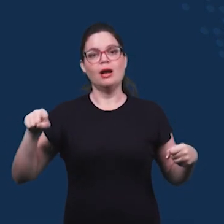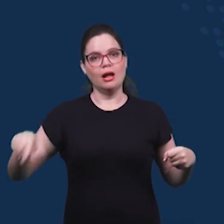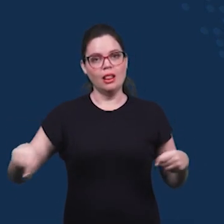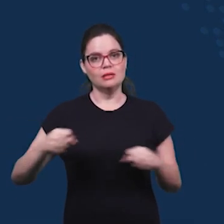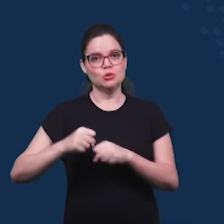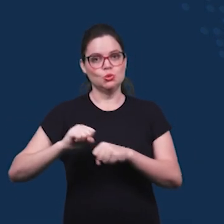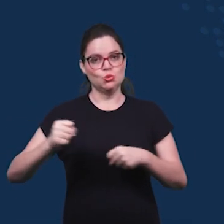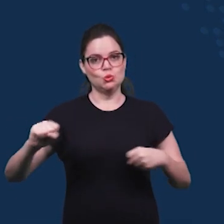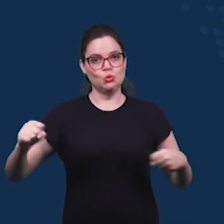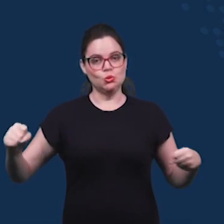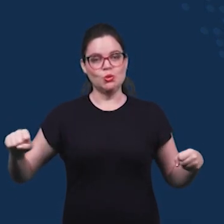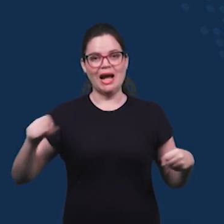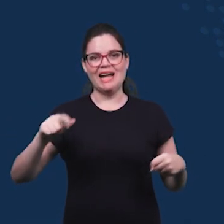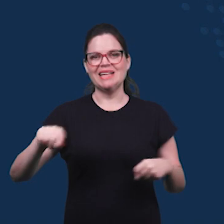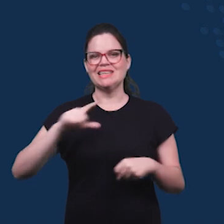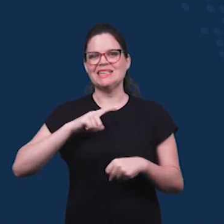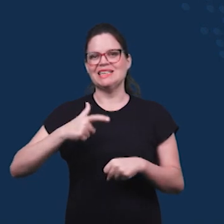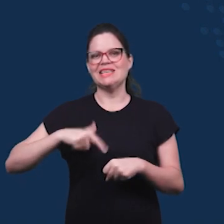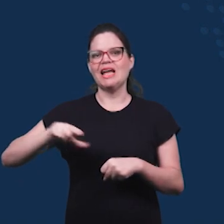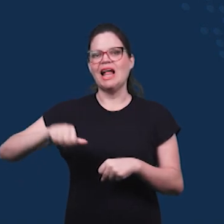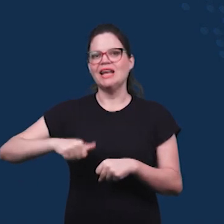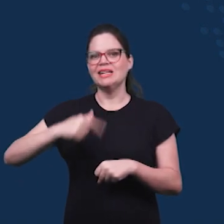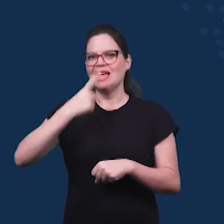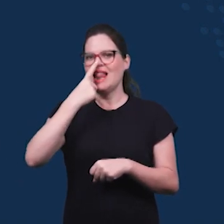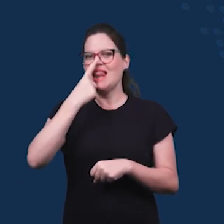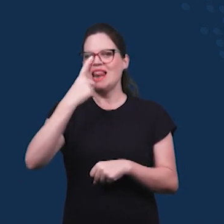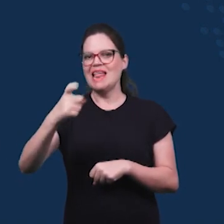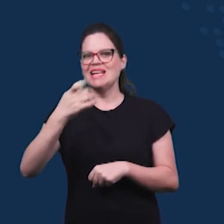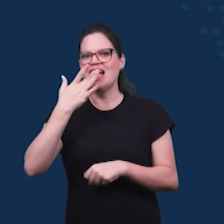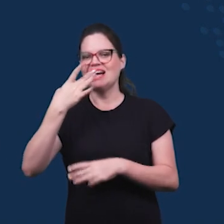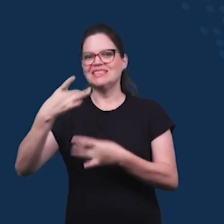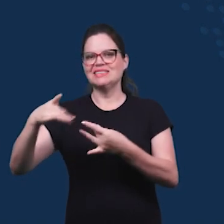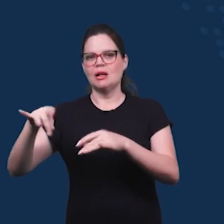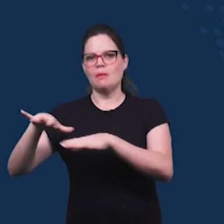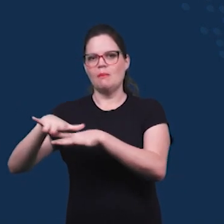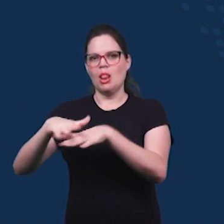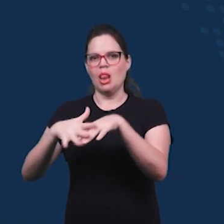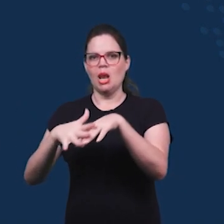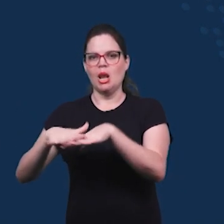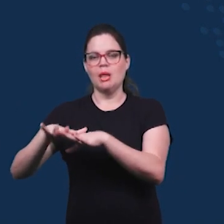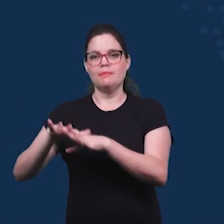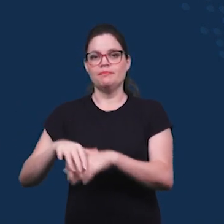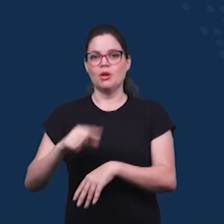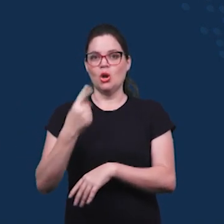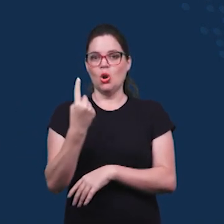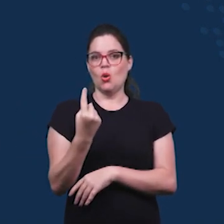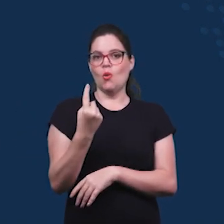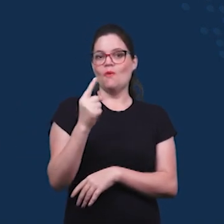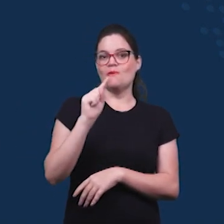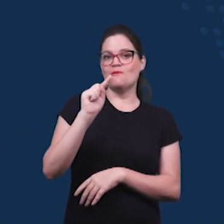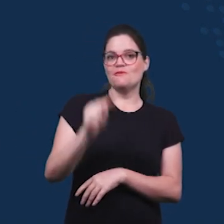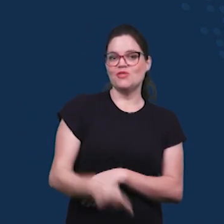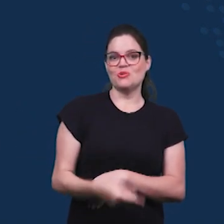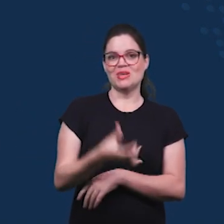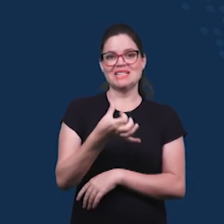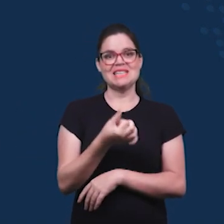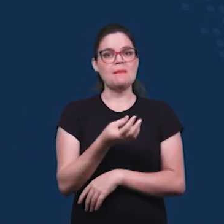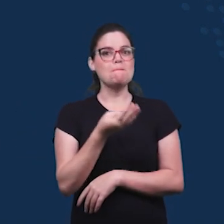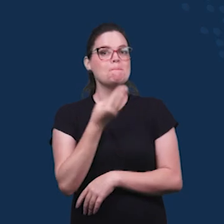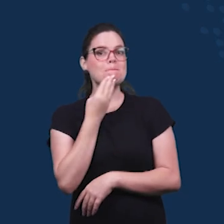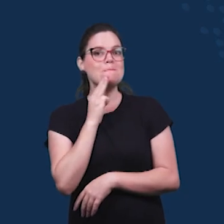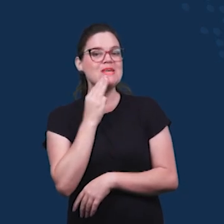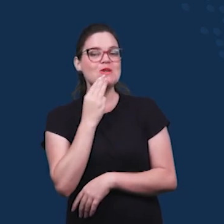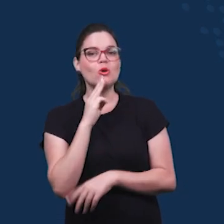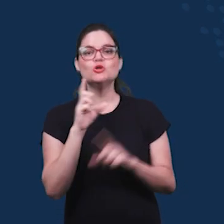plástico boiano é de aproximadamente 1,6 milhão de quilômetros quadrados. Isso é